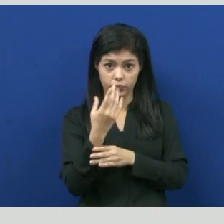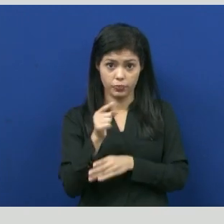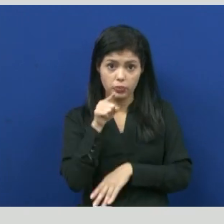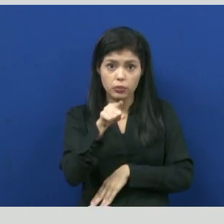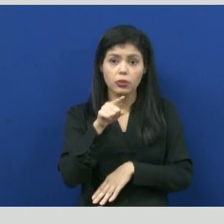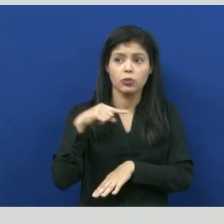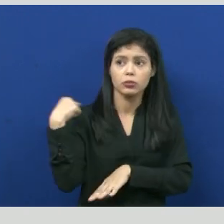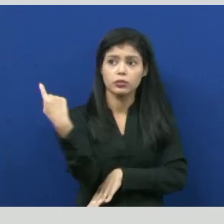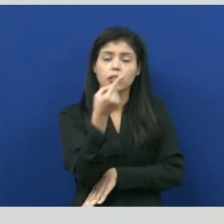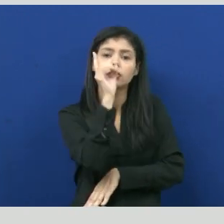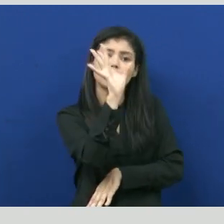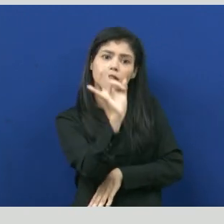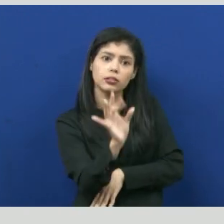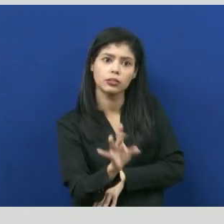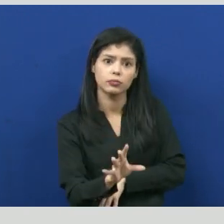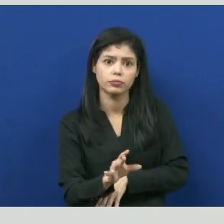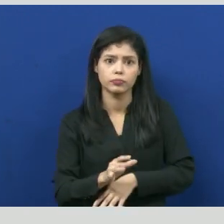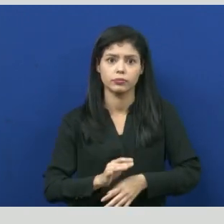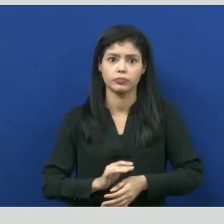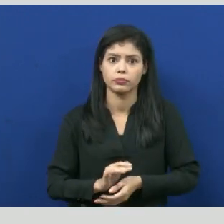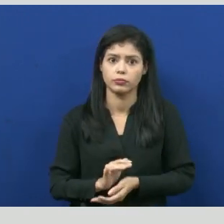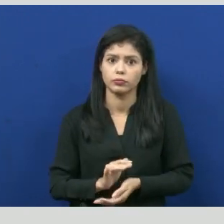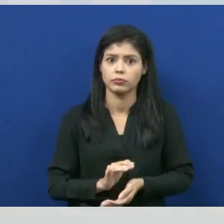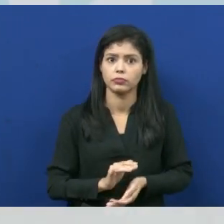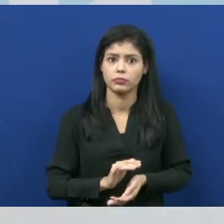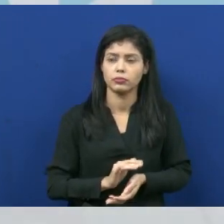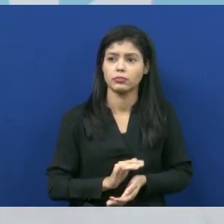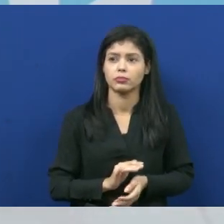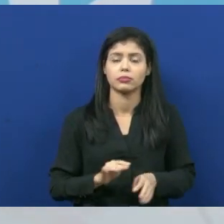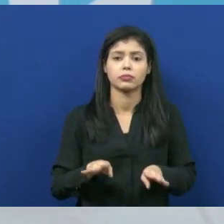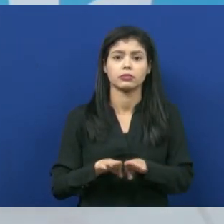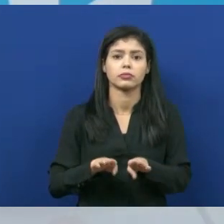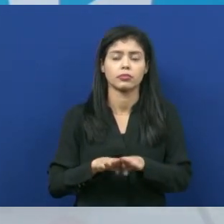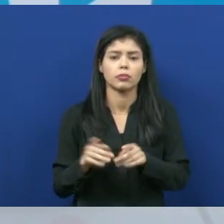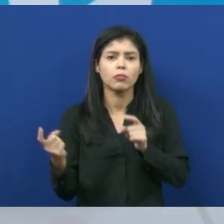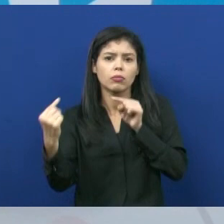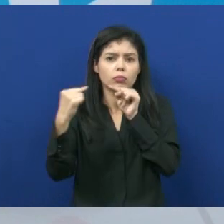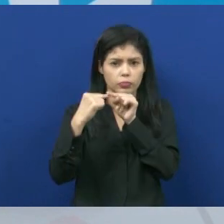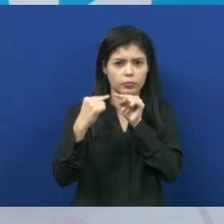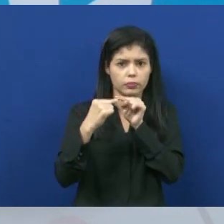seus ancestrais. Quanto mais próximos